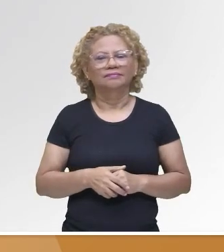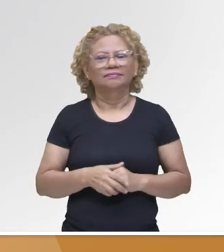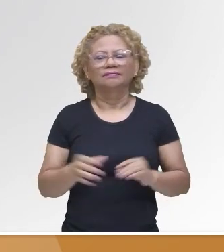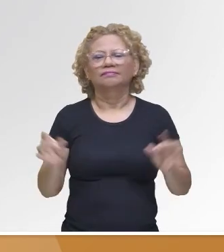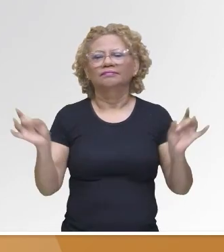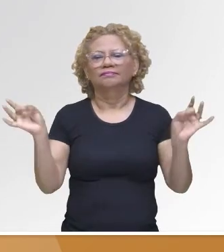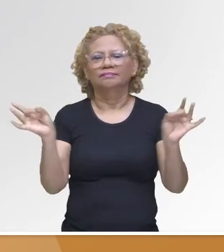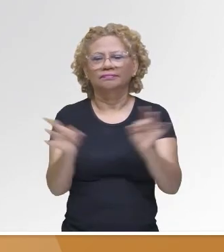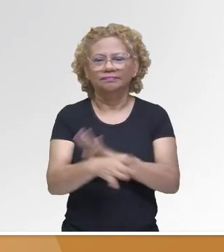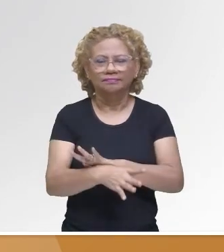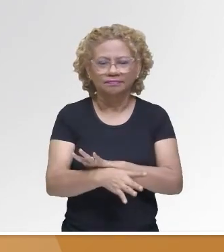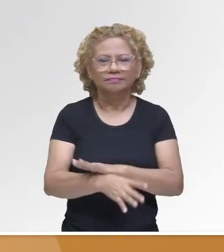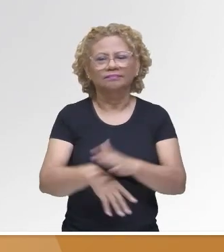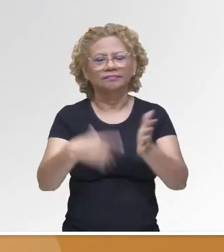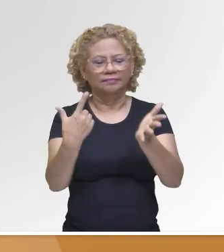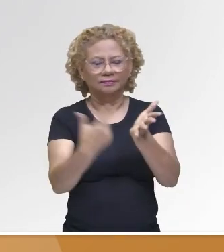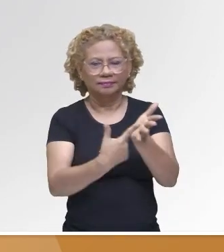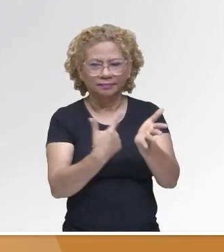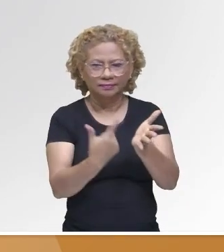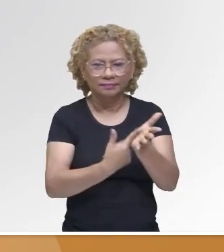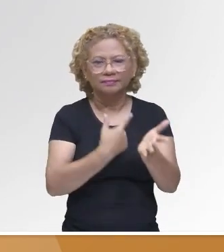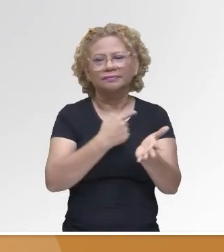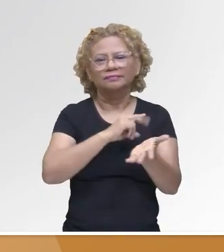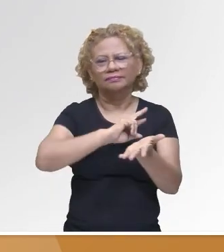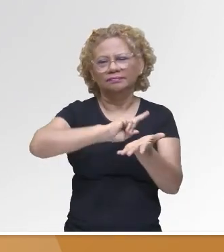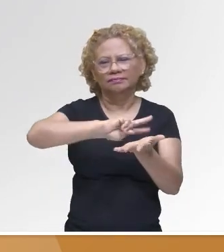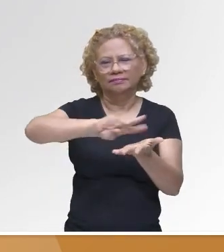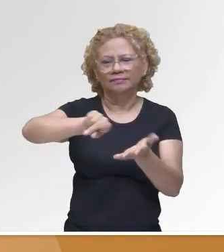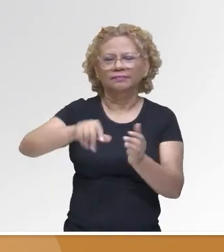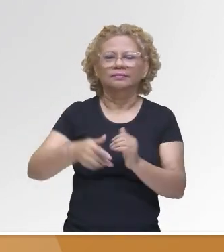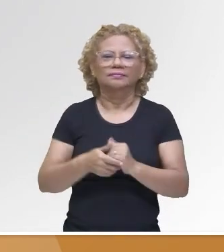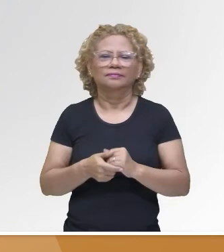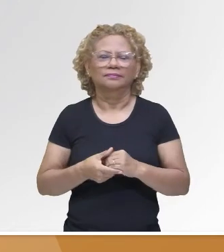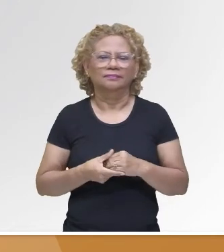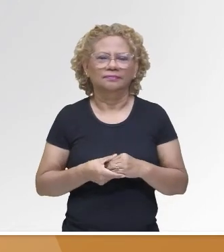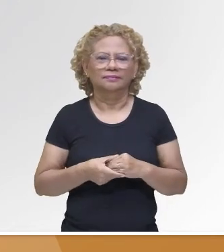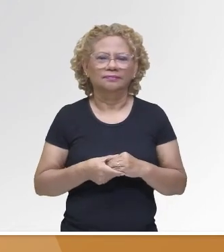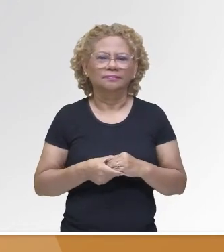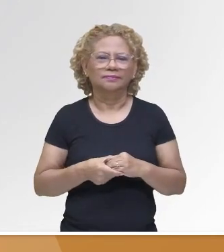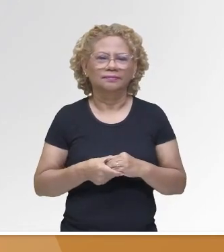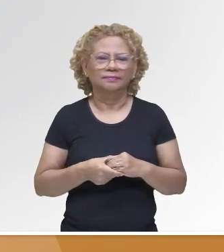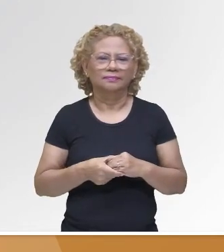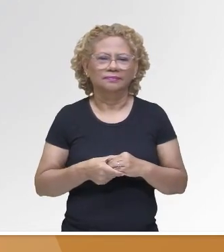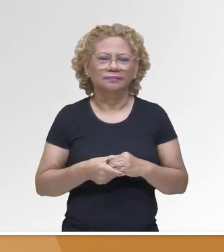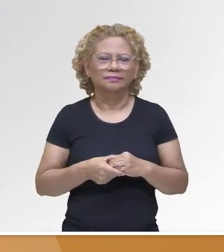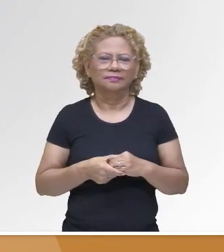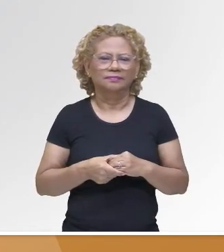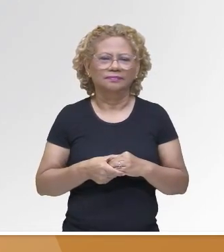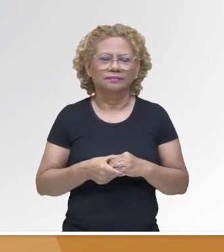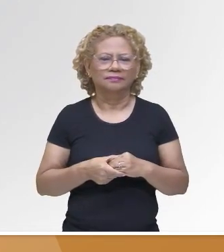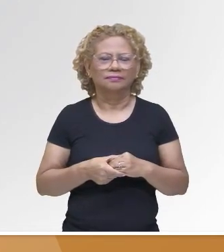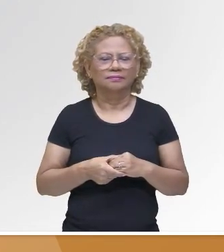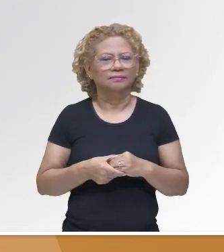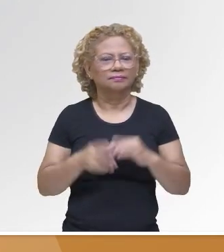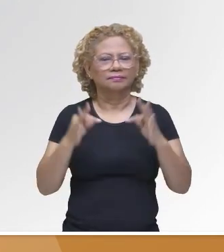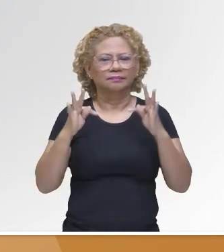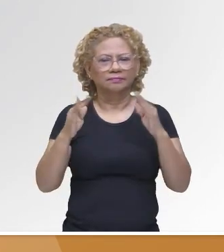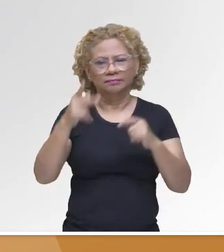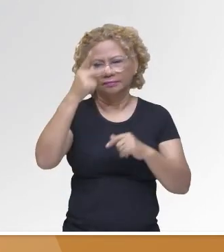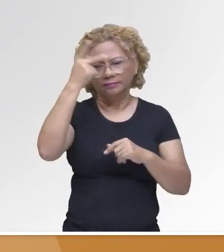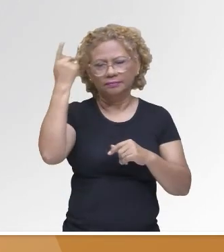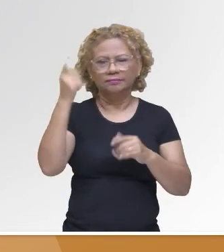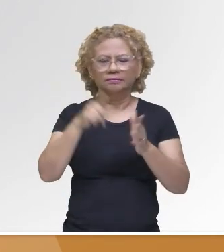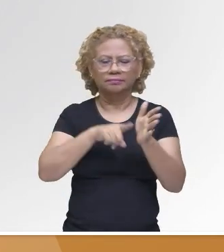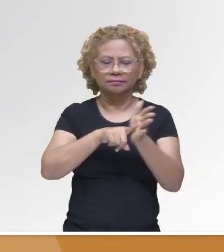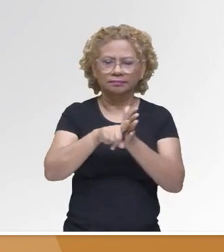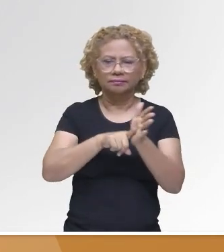leitores. Livros, enciclopédias, tá lá, né? Para todo mundo pesquisar e estudar. E começar